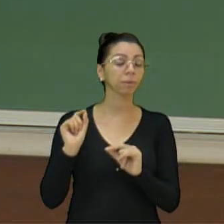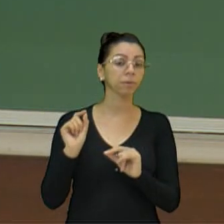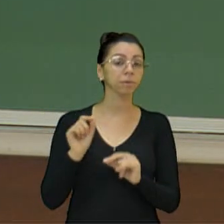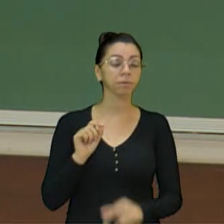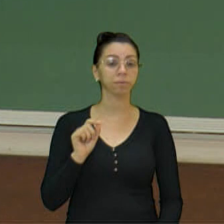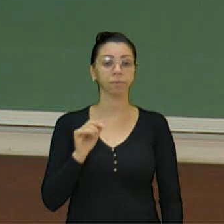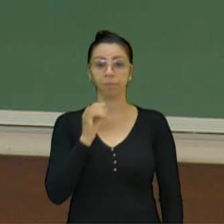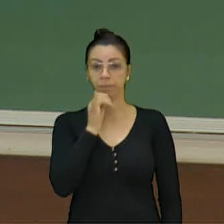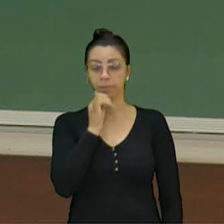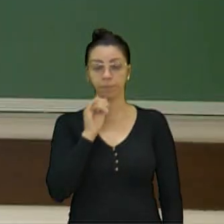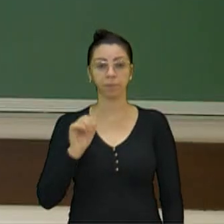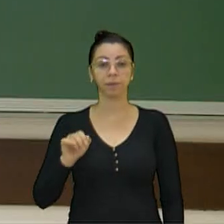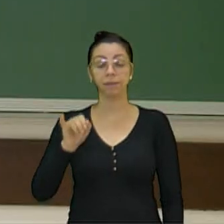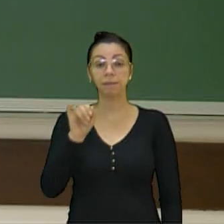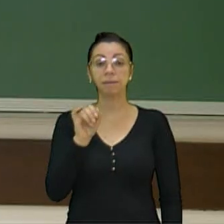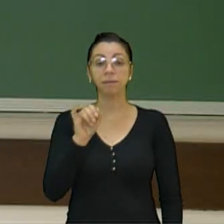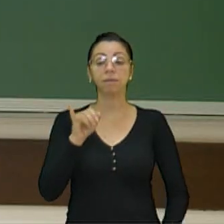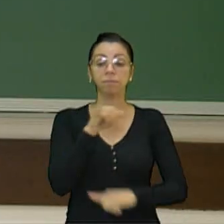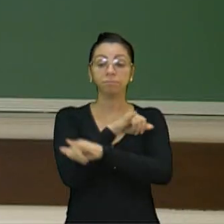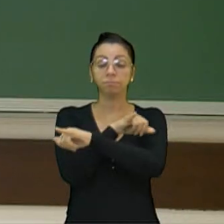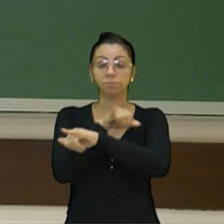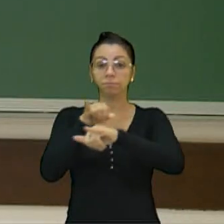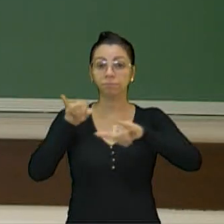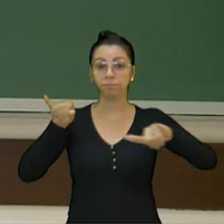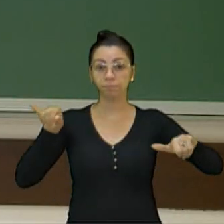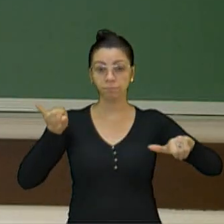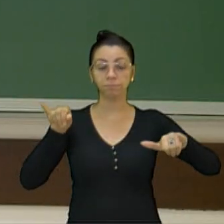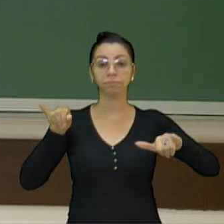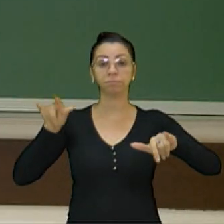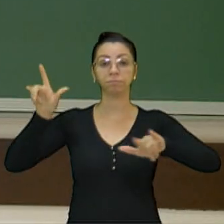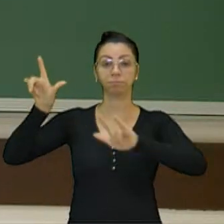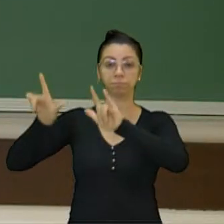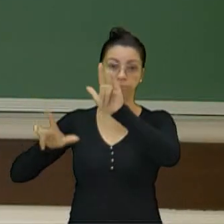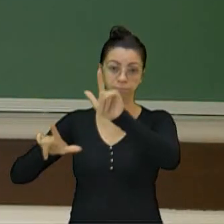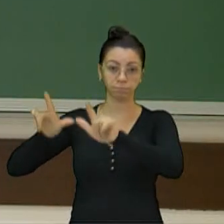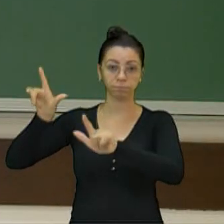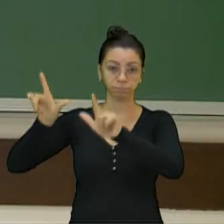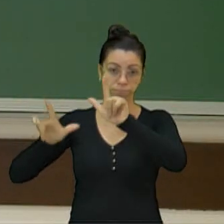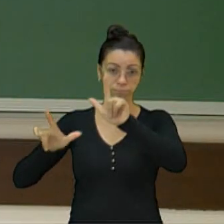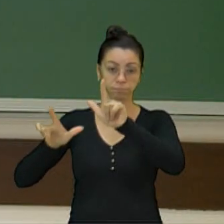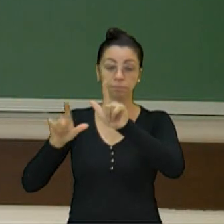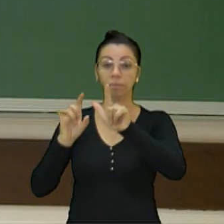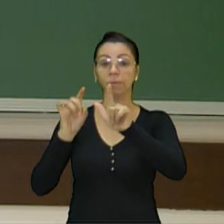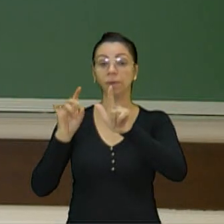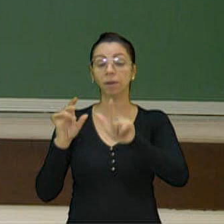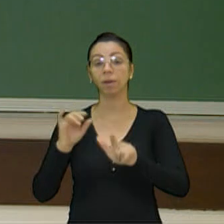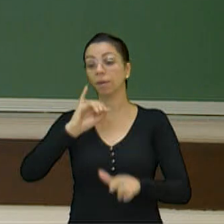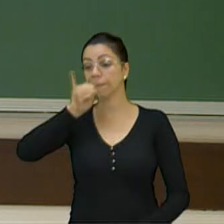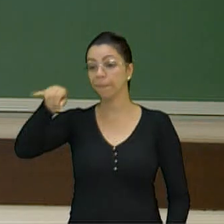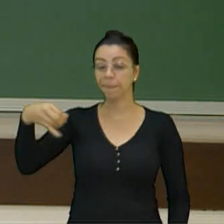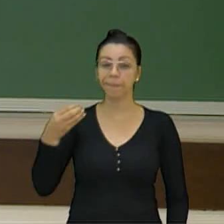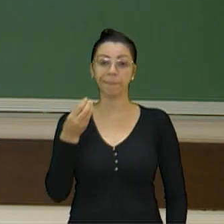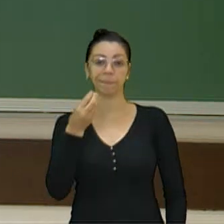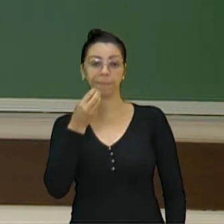se fazer anúncios através da televisão é uma grande oportunidade de você